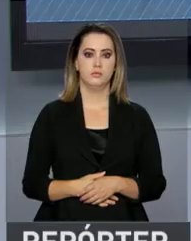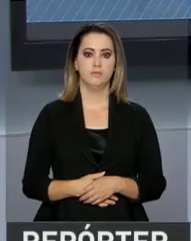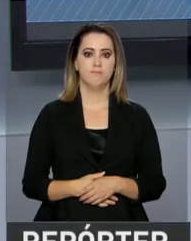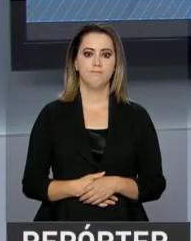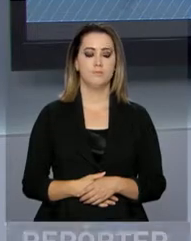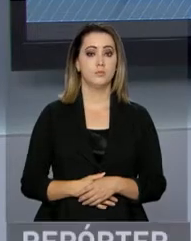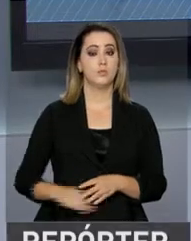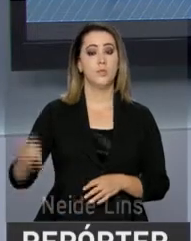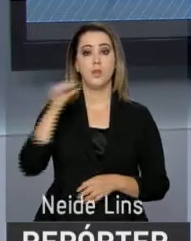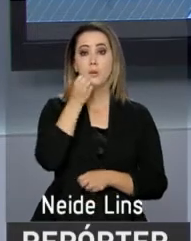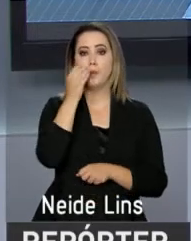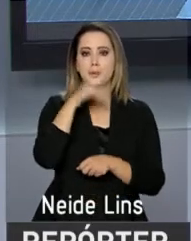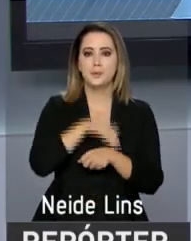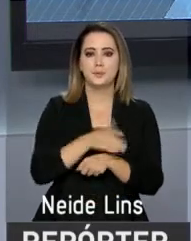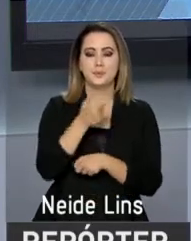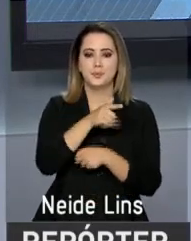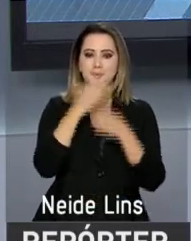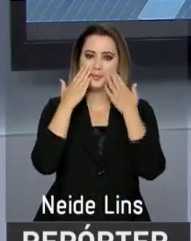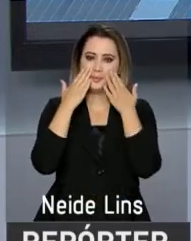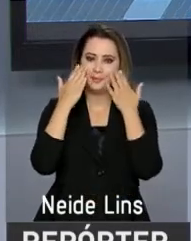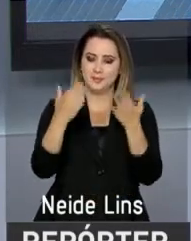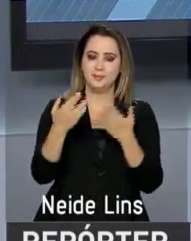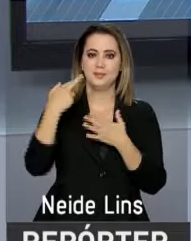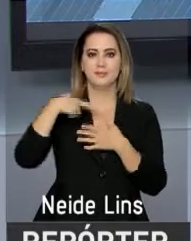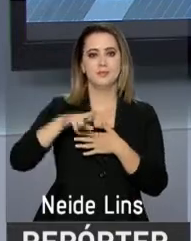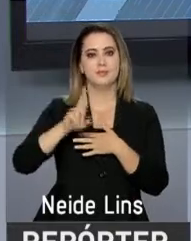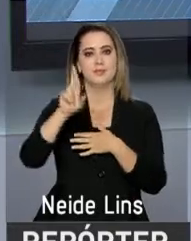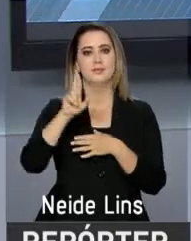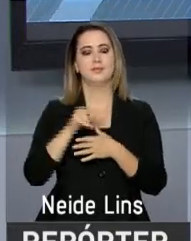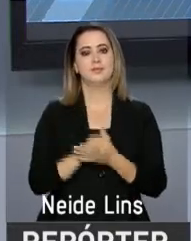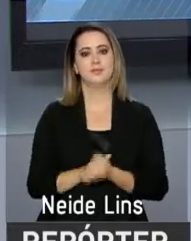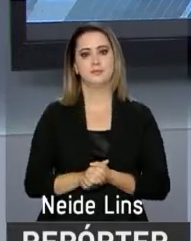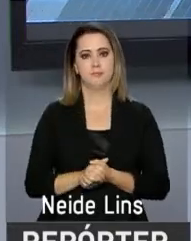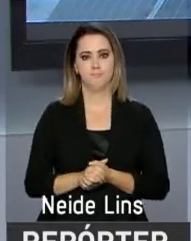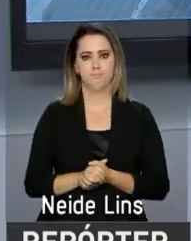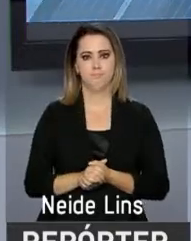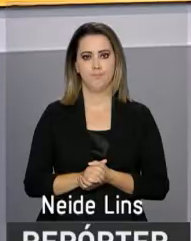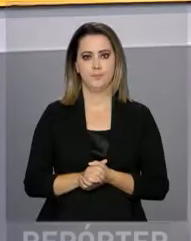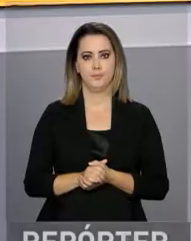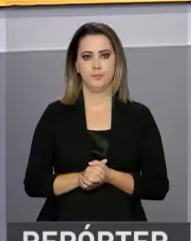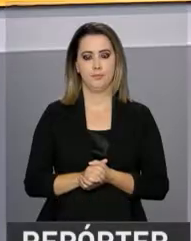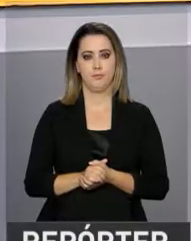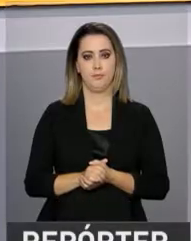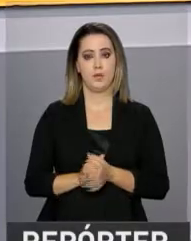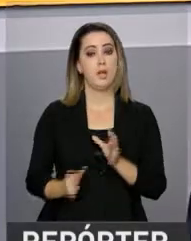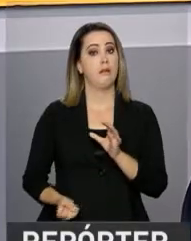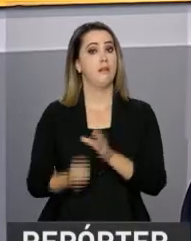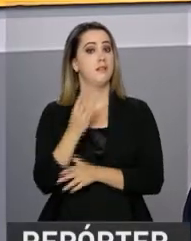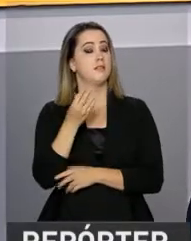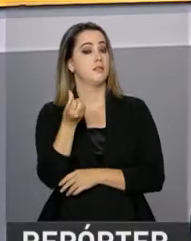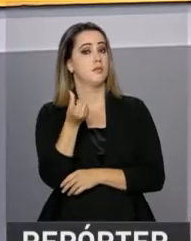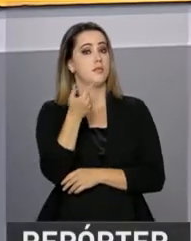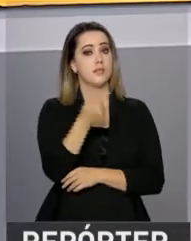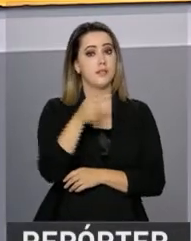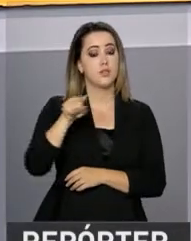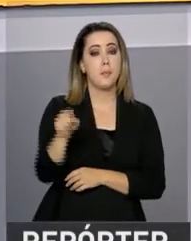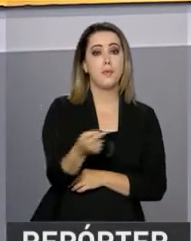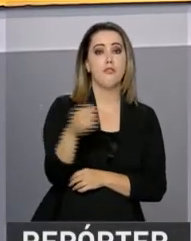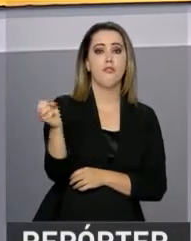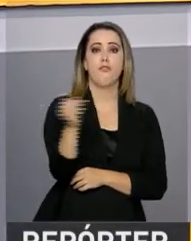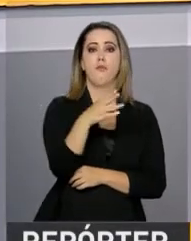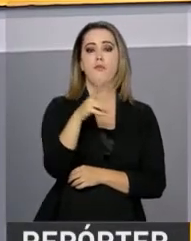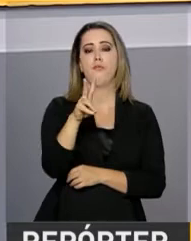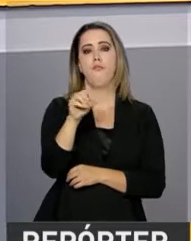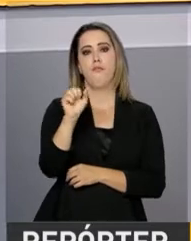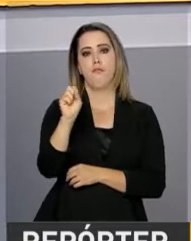olá boa noite começa agora mais uma edição do repórter nbr com a geração de 67 mil